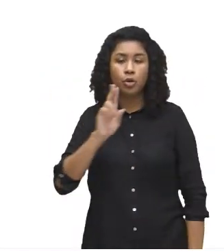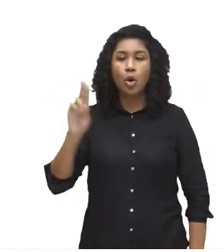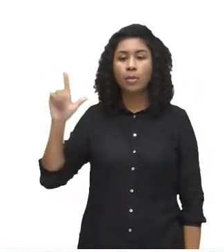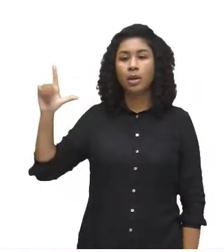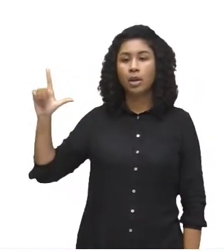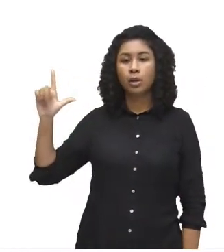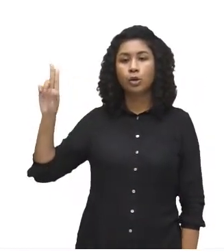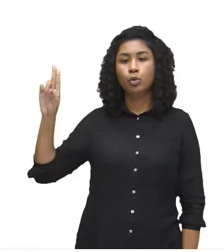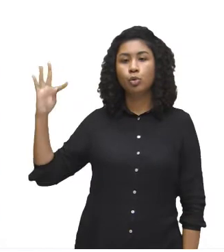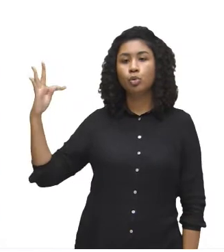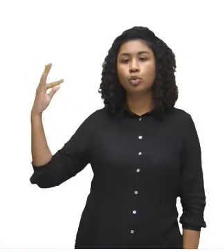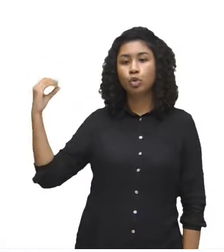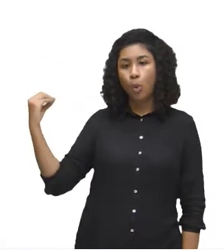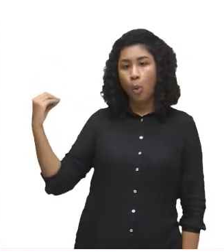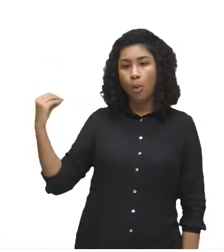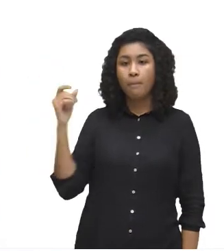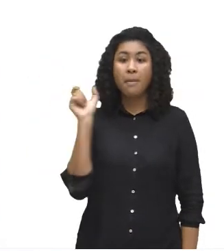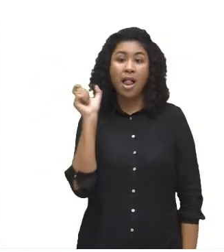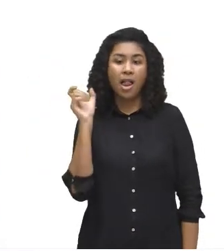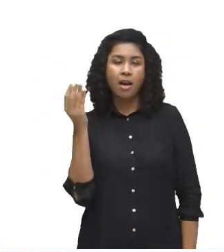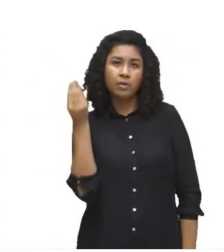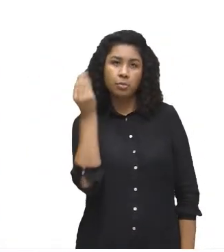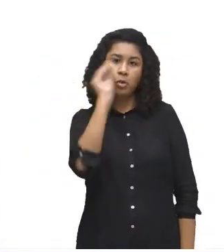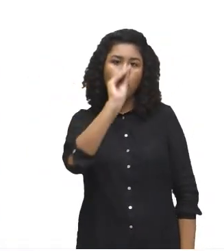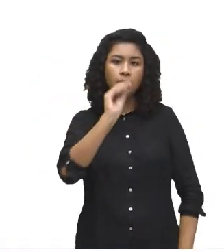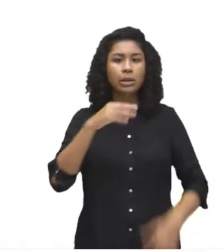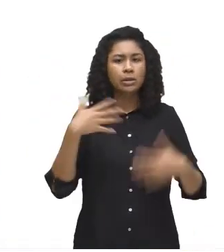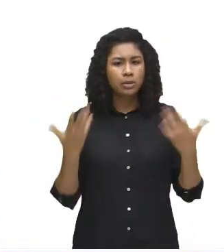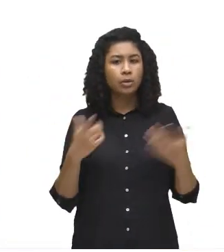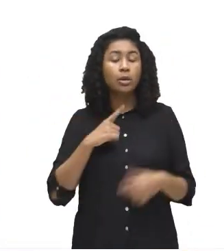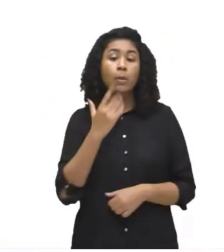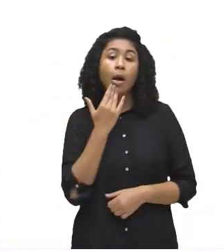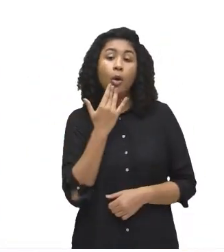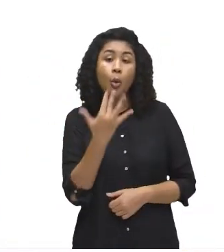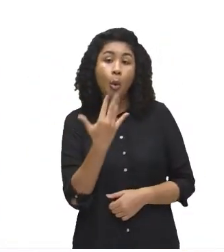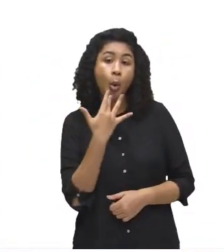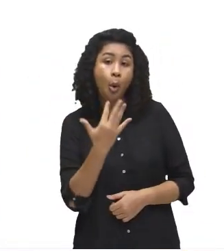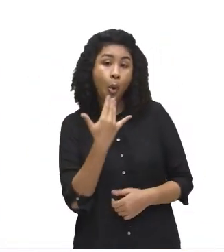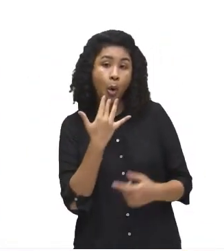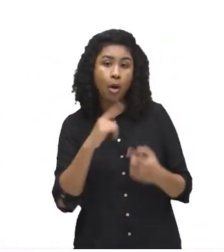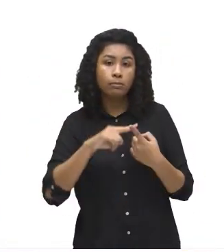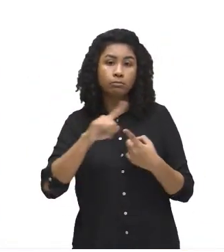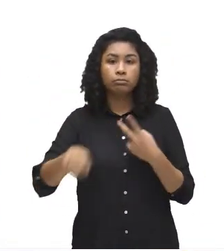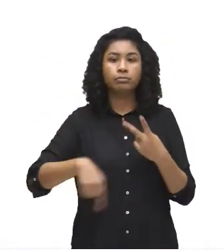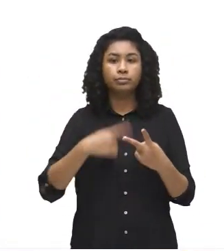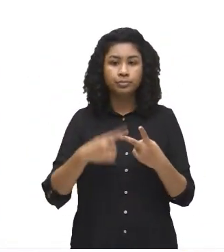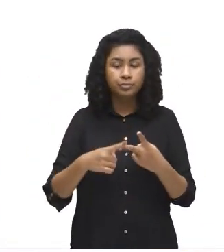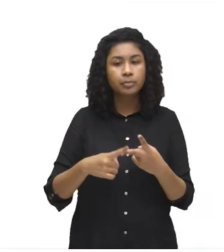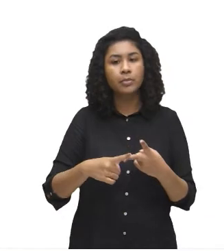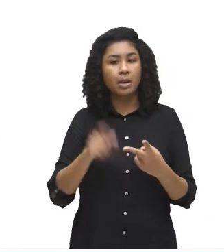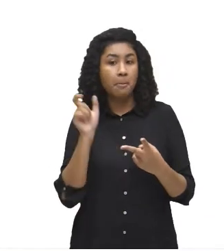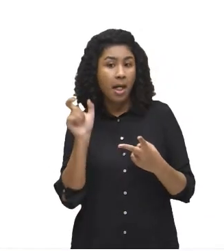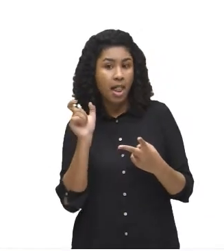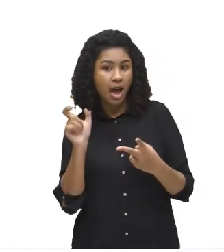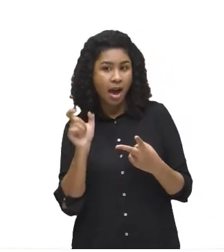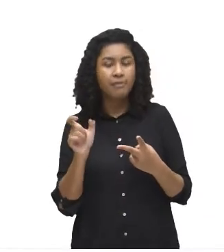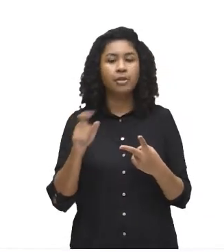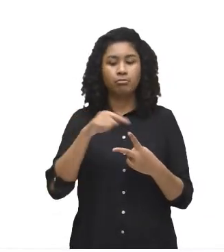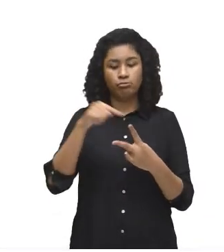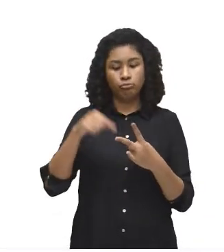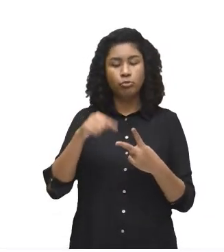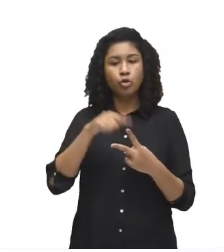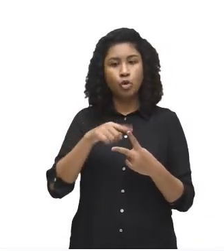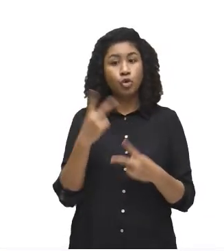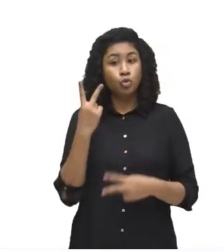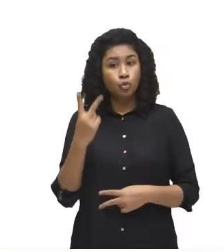estou utilizando a linguagem mista. Então, a cor vermelha no fundo e escrito cuidado. Ali também me diz algo. É